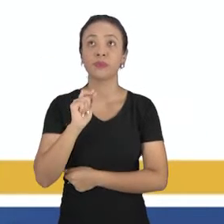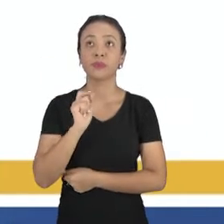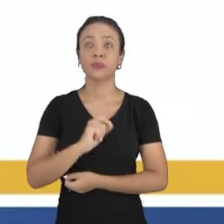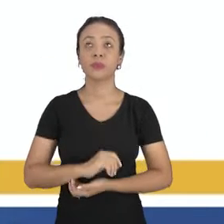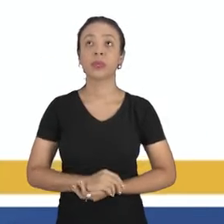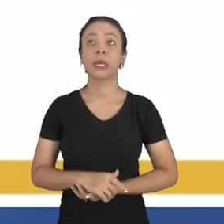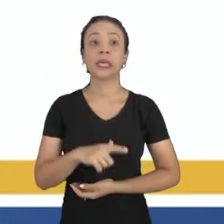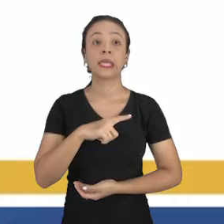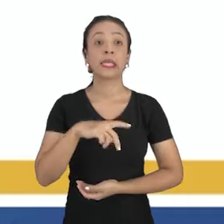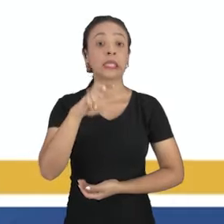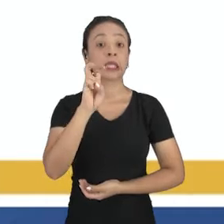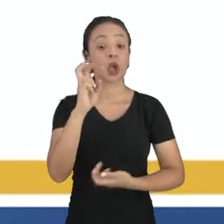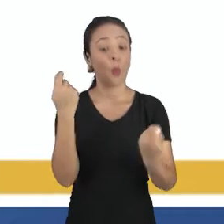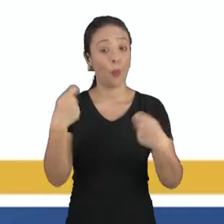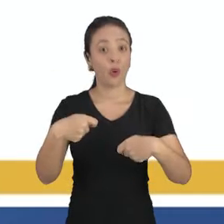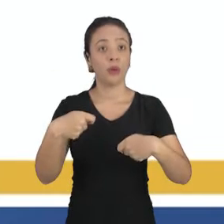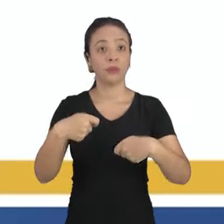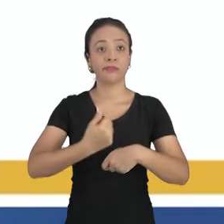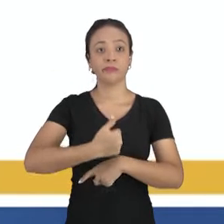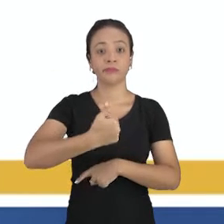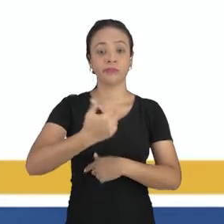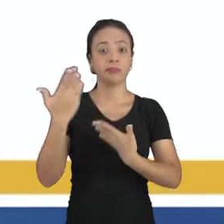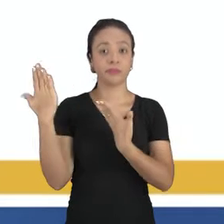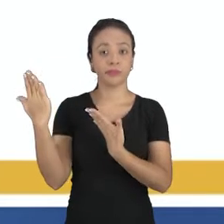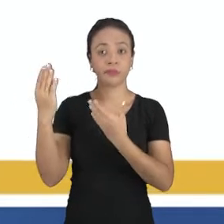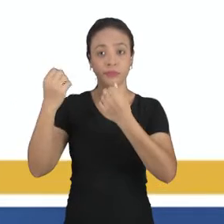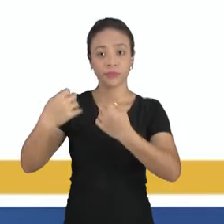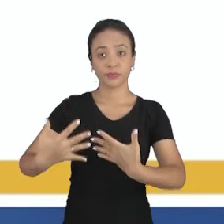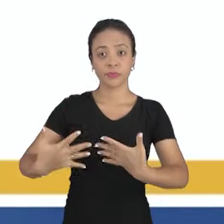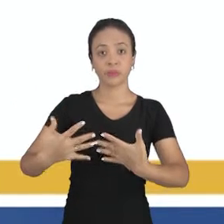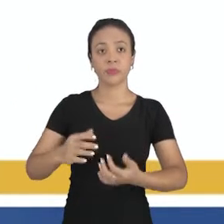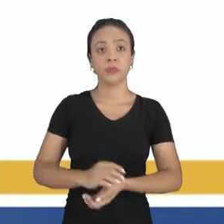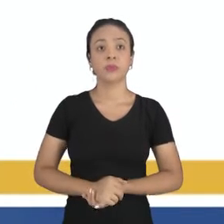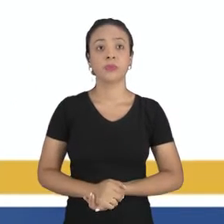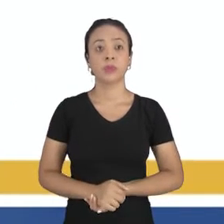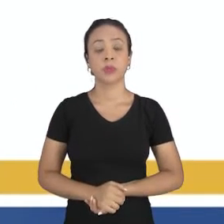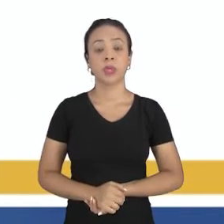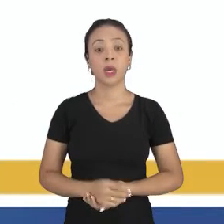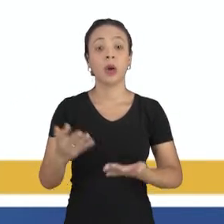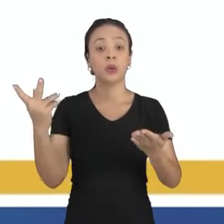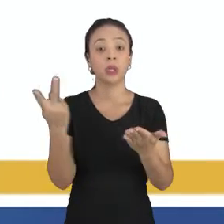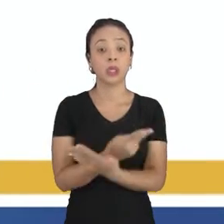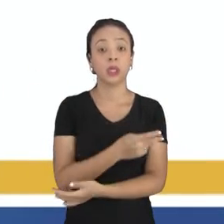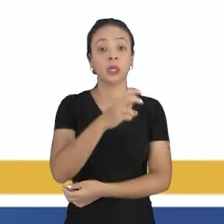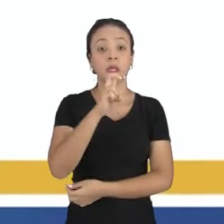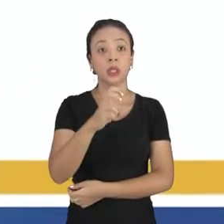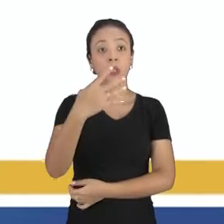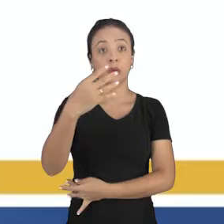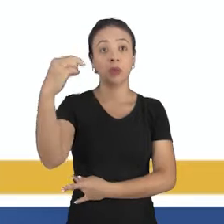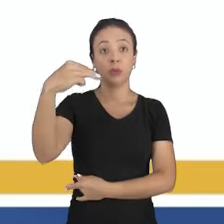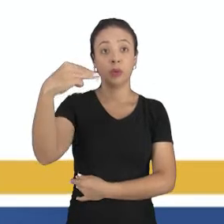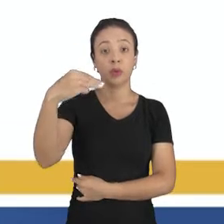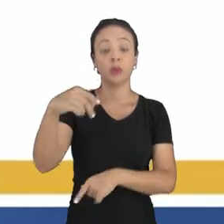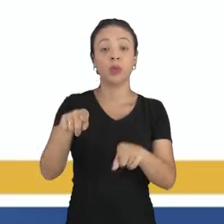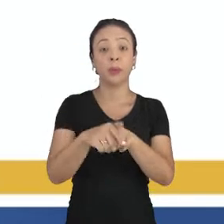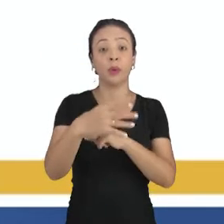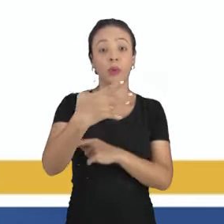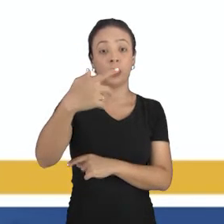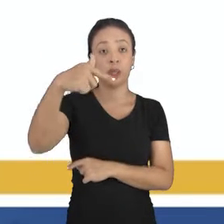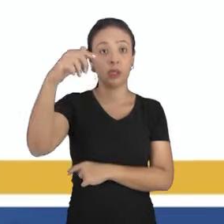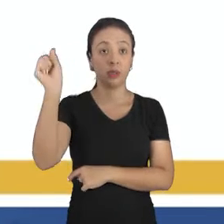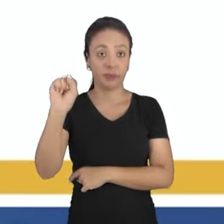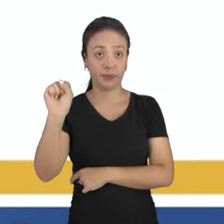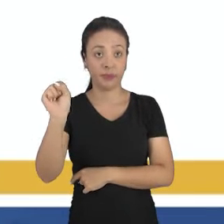temos cinco alternativas a primeira Ele tá dizendo que foi aos 53 54 minutos e 47